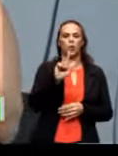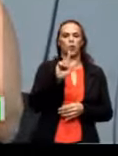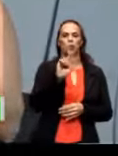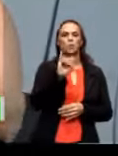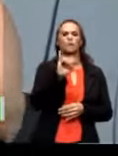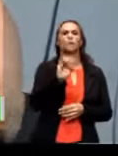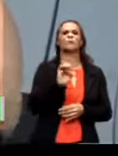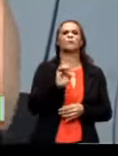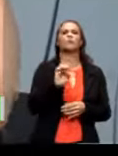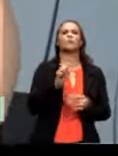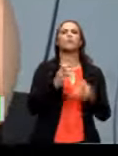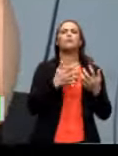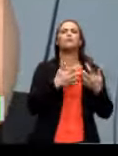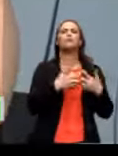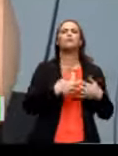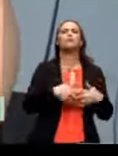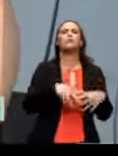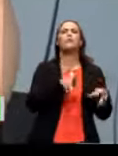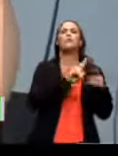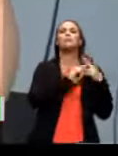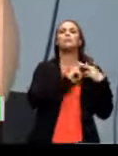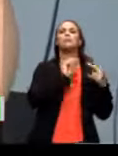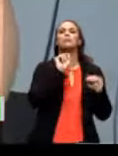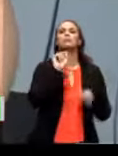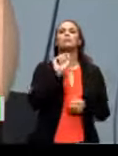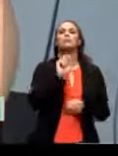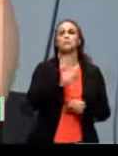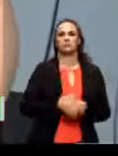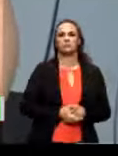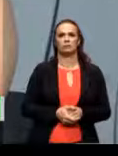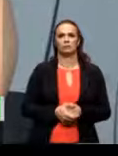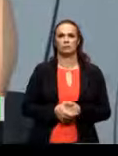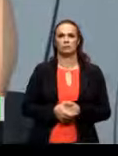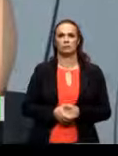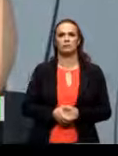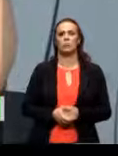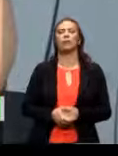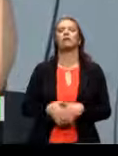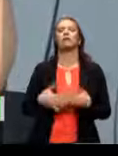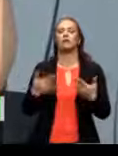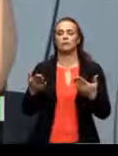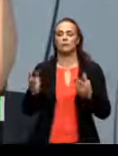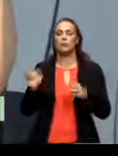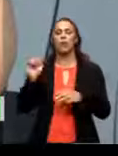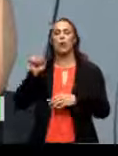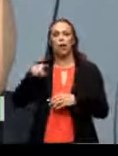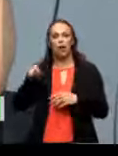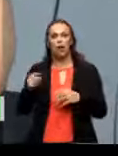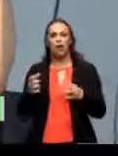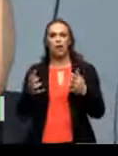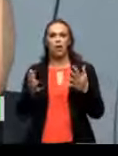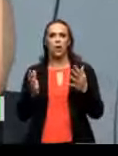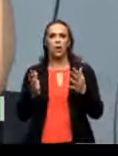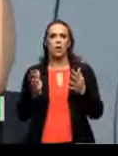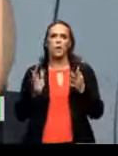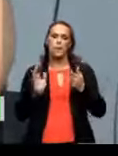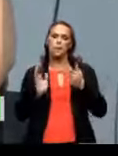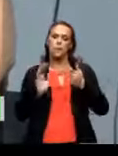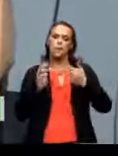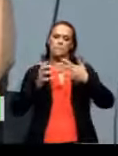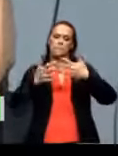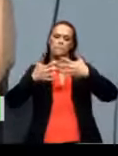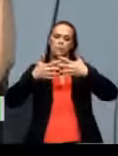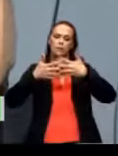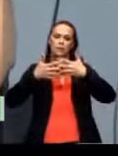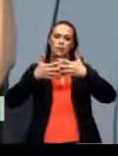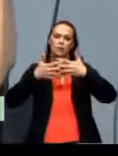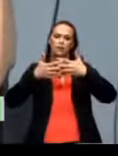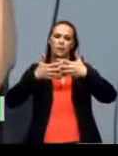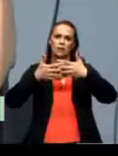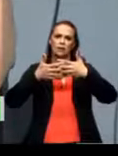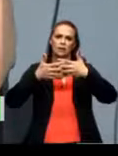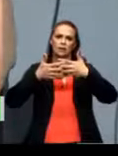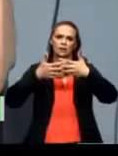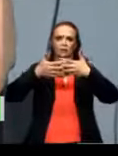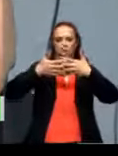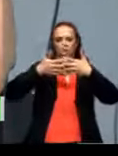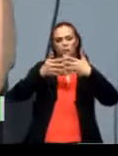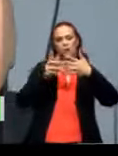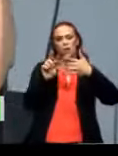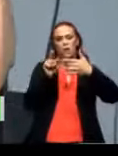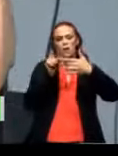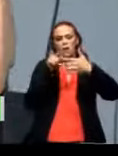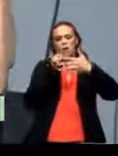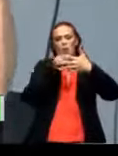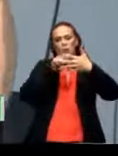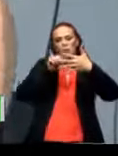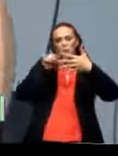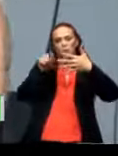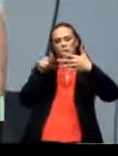membranosa, né? São várias membranas empacotadas, né? Parecendo um monte de saquinhos empacotadinhos, né? Uns